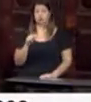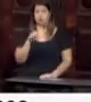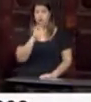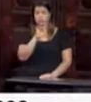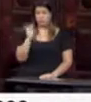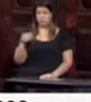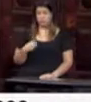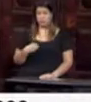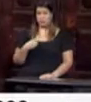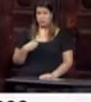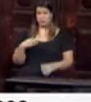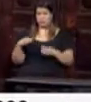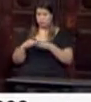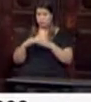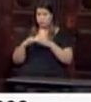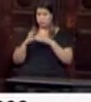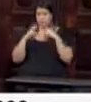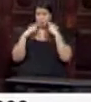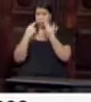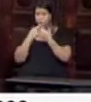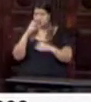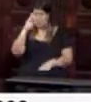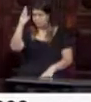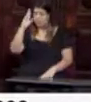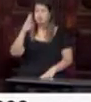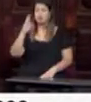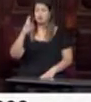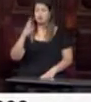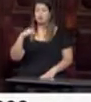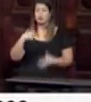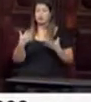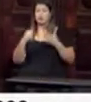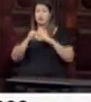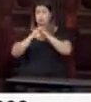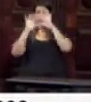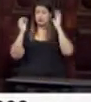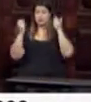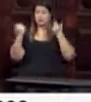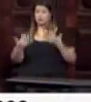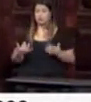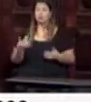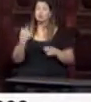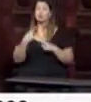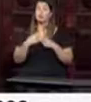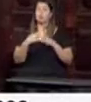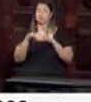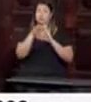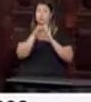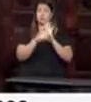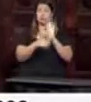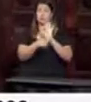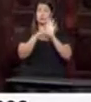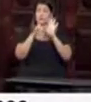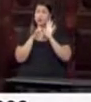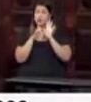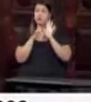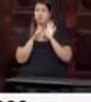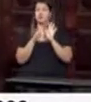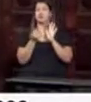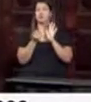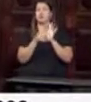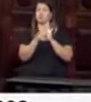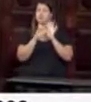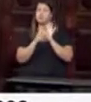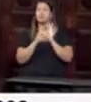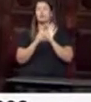participação no Colégio de Líderes, eu quero ratificar e deixar claro aqui, que a antecipação de receitas é uma medida emergencial